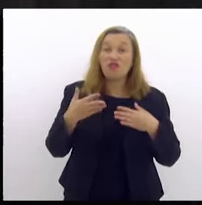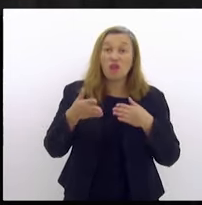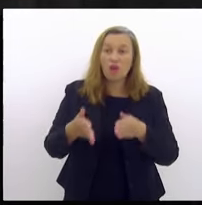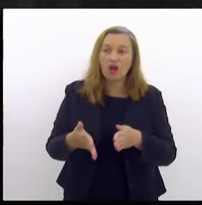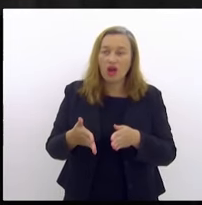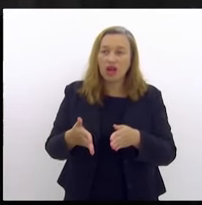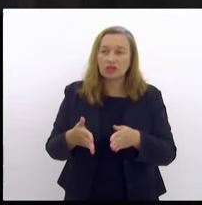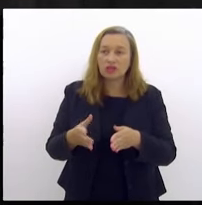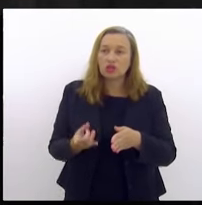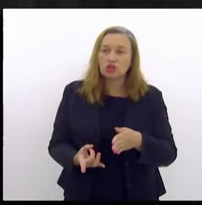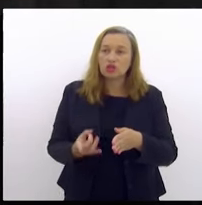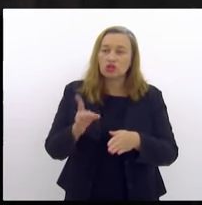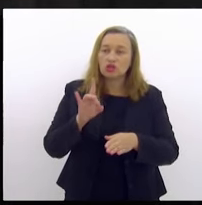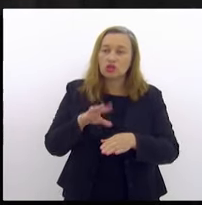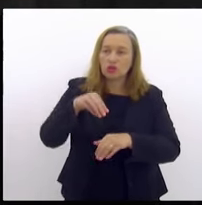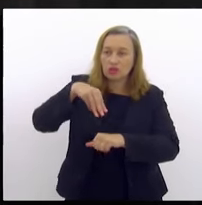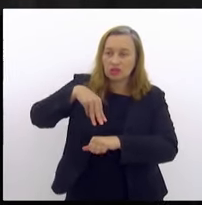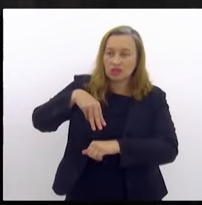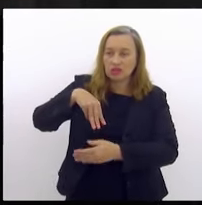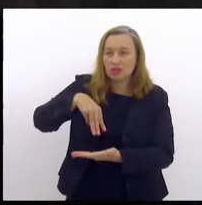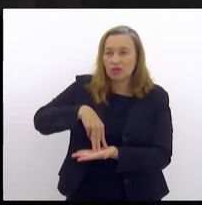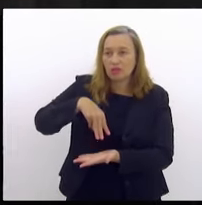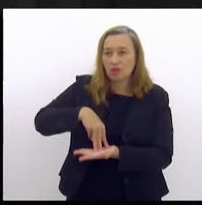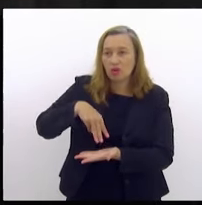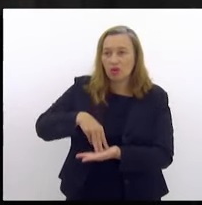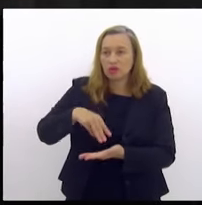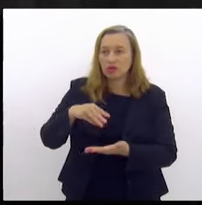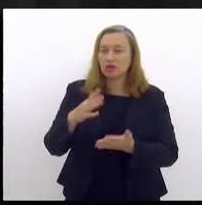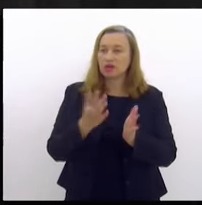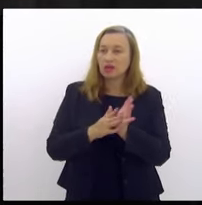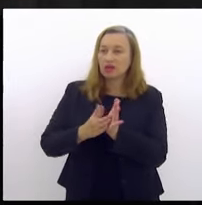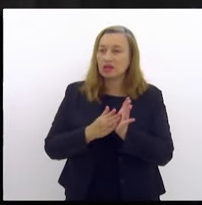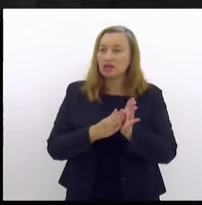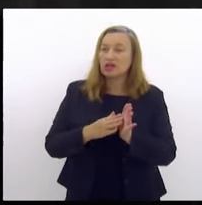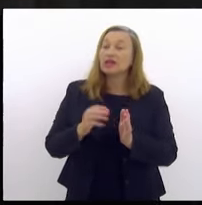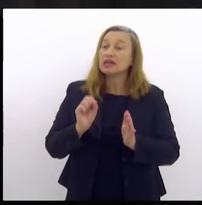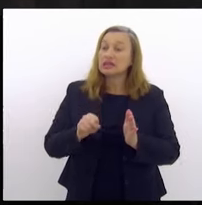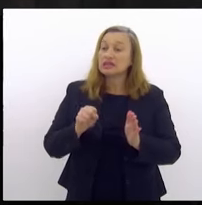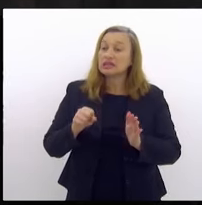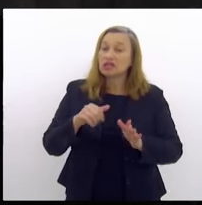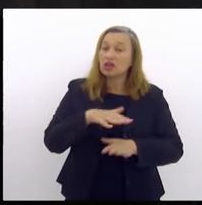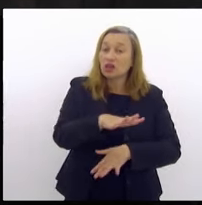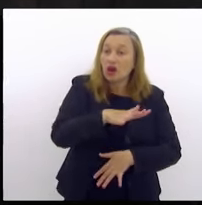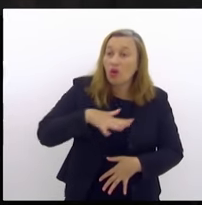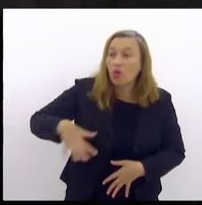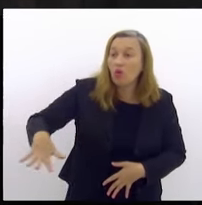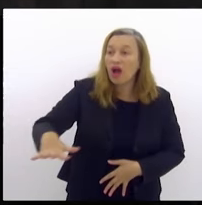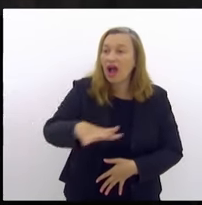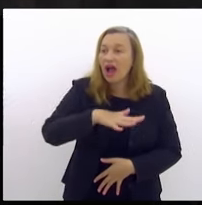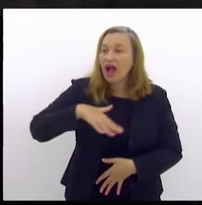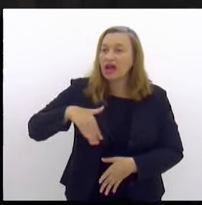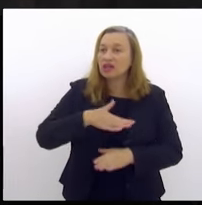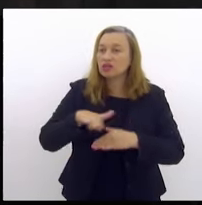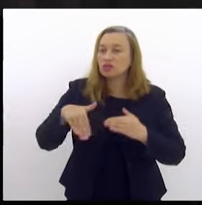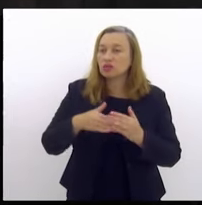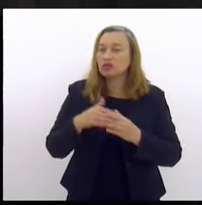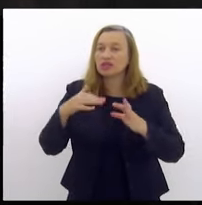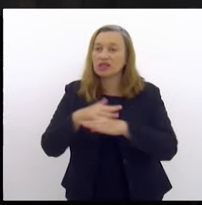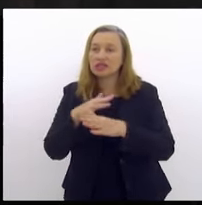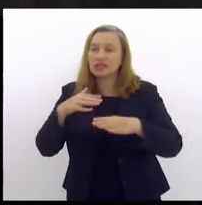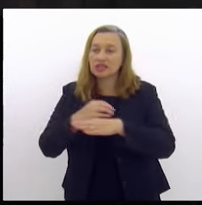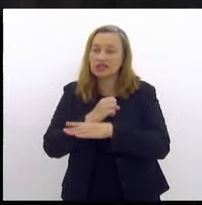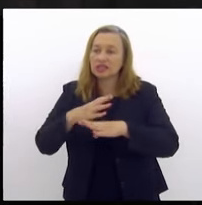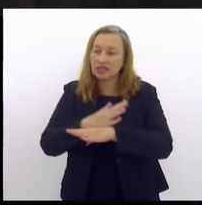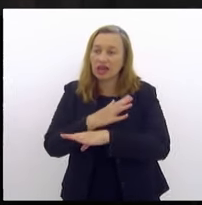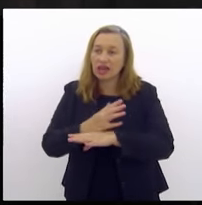especificamente o sambódromo e o carnaval, é a quadra toda da Cidade Nova, para também ficar bem claro, que